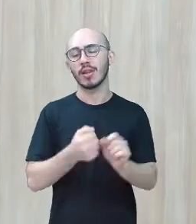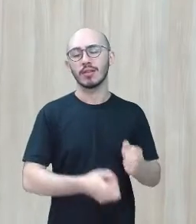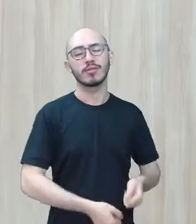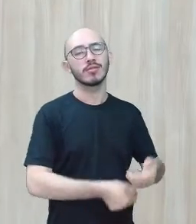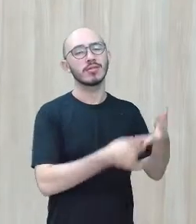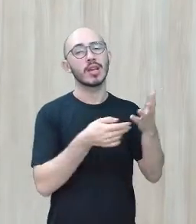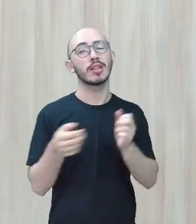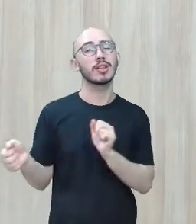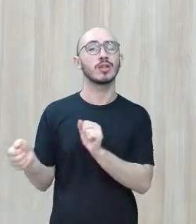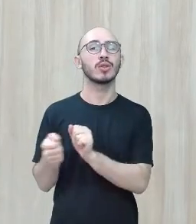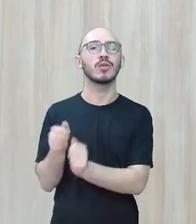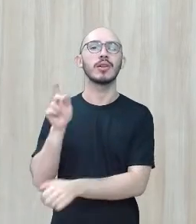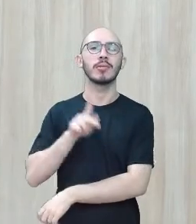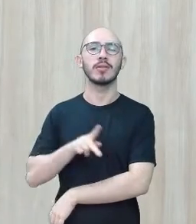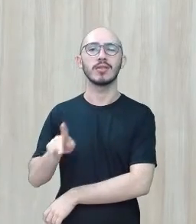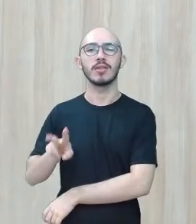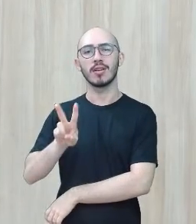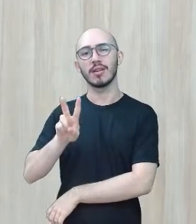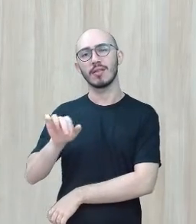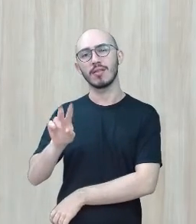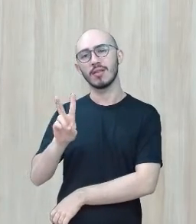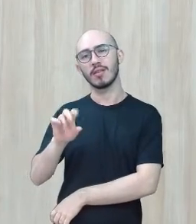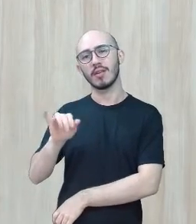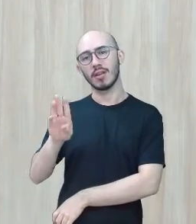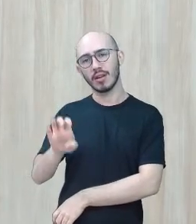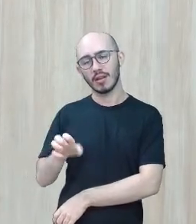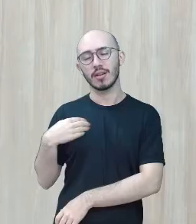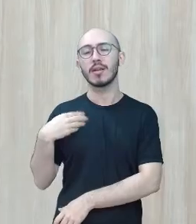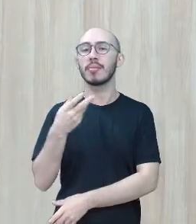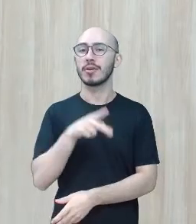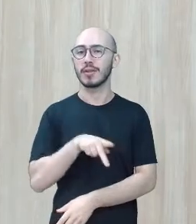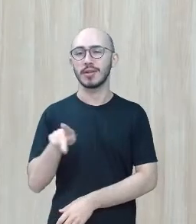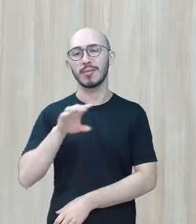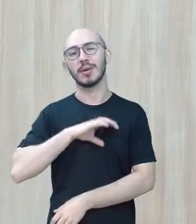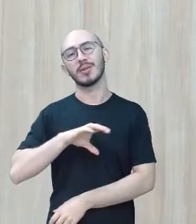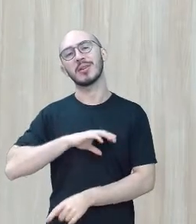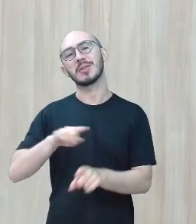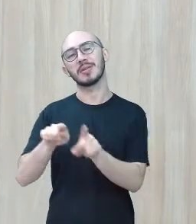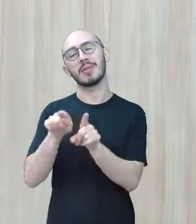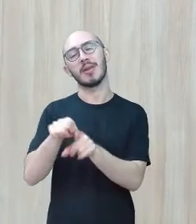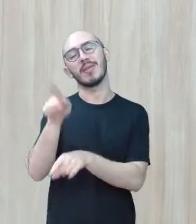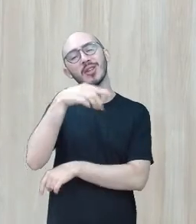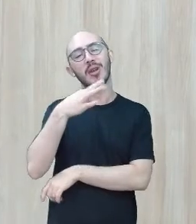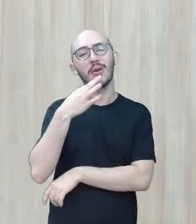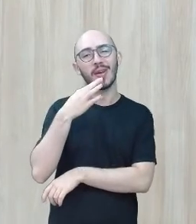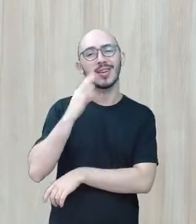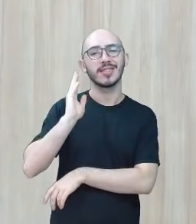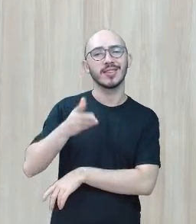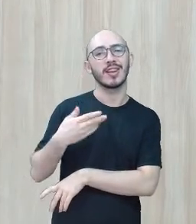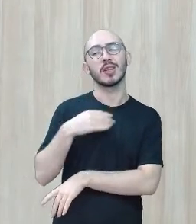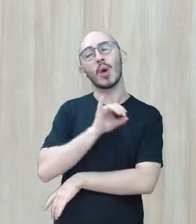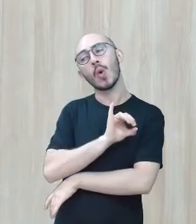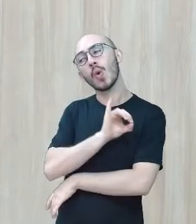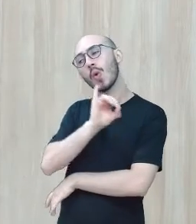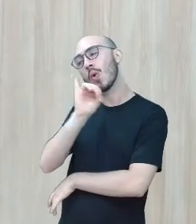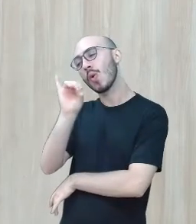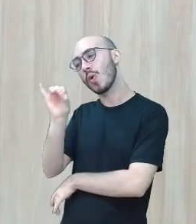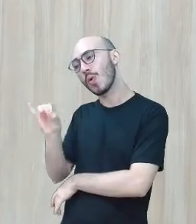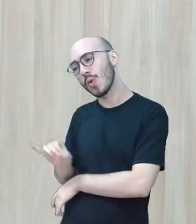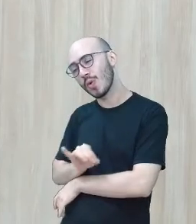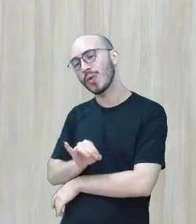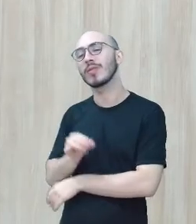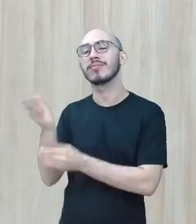honra, é a professora Viviane Santos, de língua portuguesa, que vocês também conhecem. Então vamos dar um oi para ela agora,